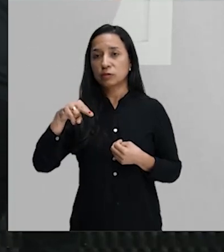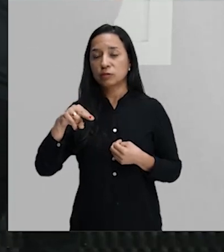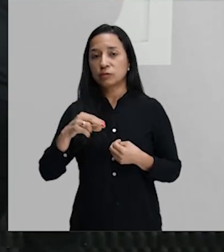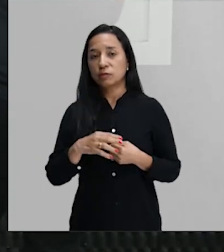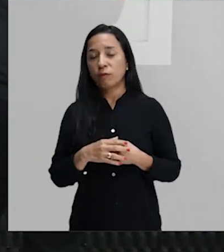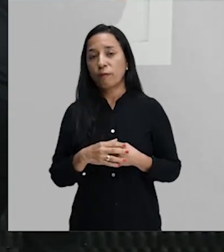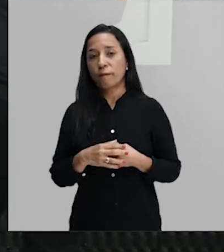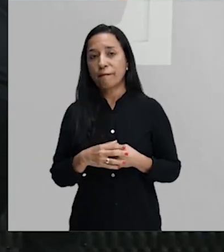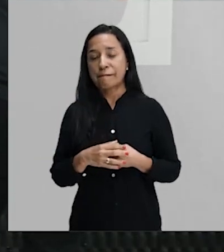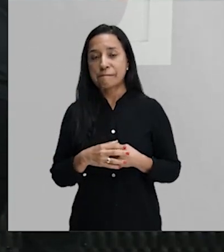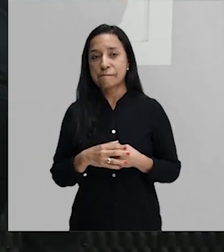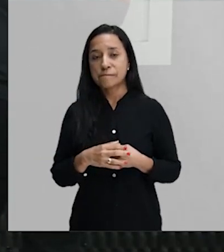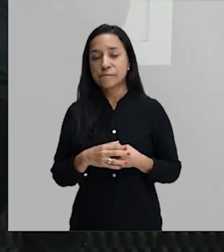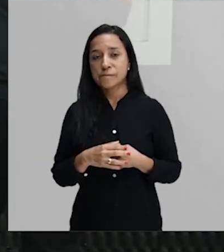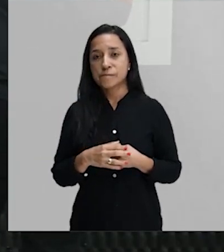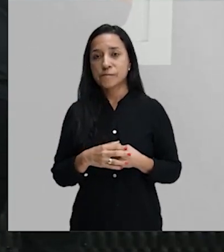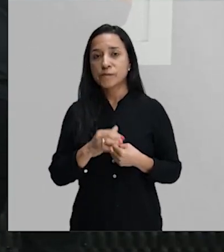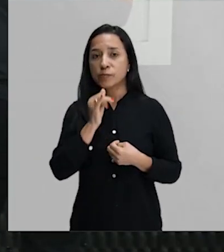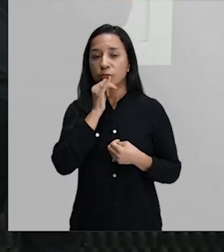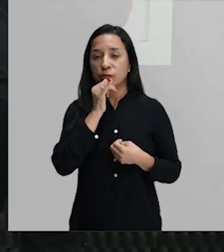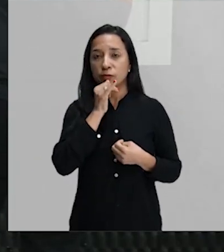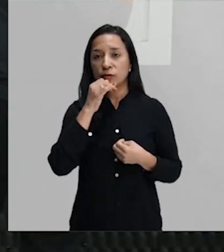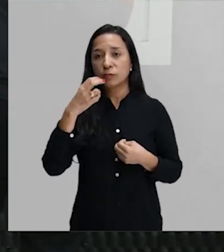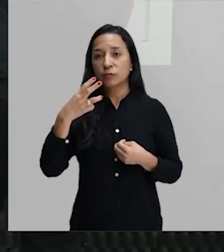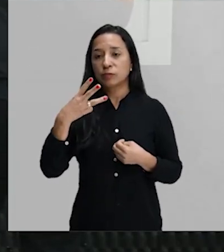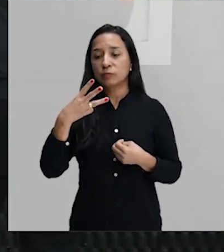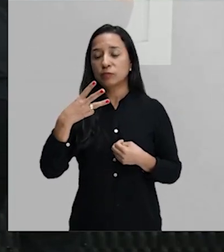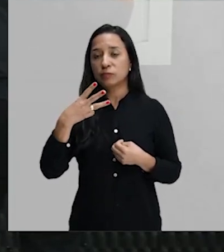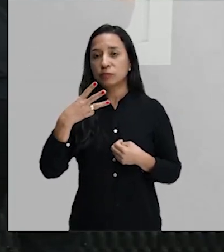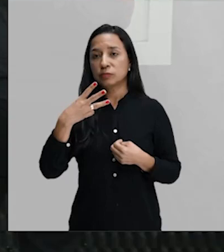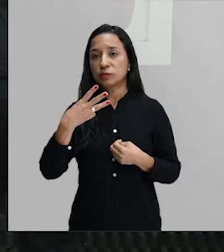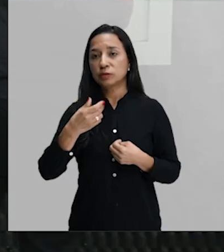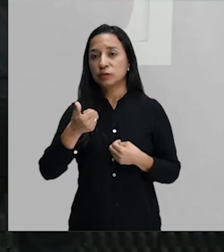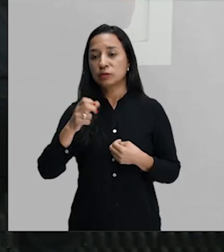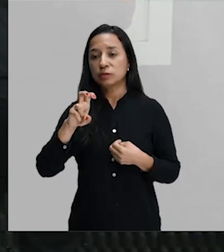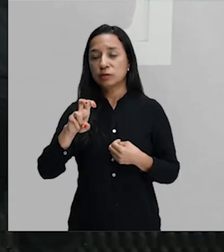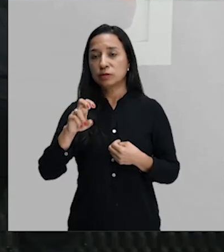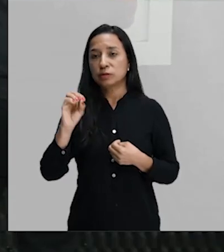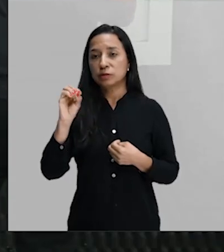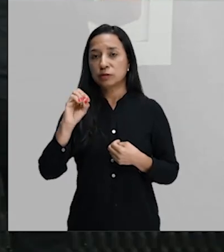Olha, cosseno, por exemplo, de 315 graus.